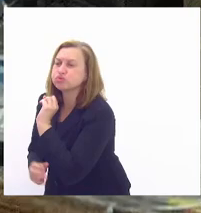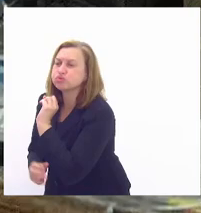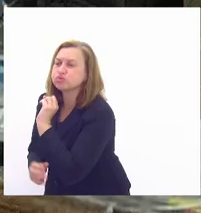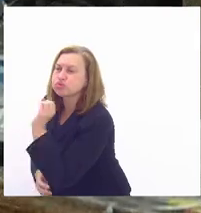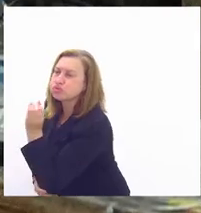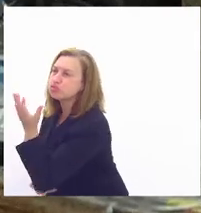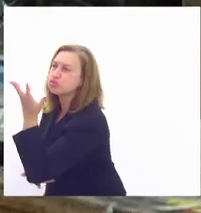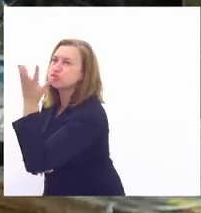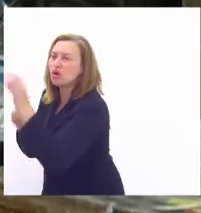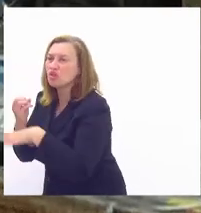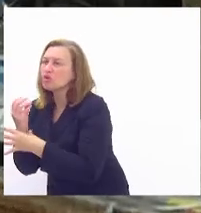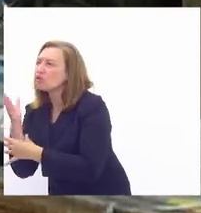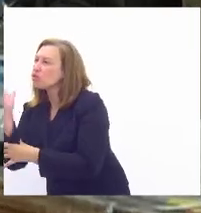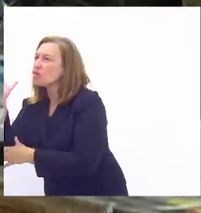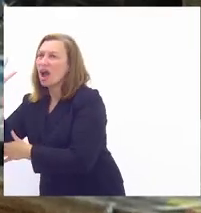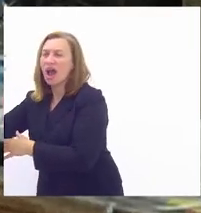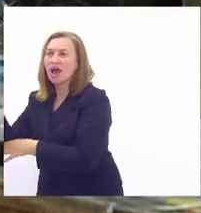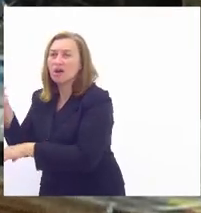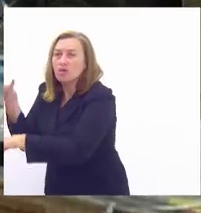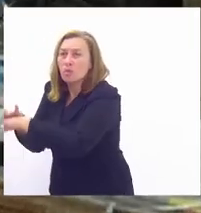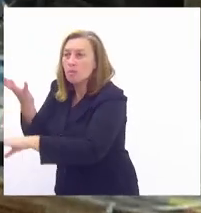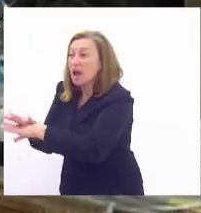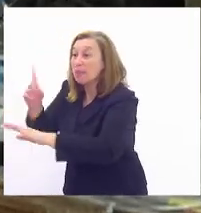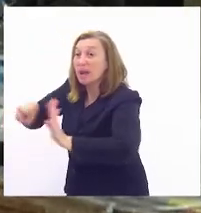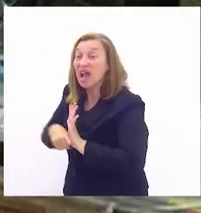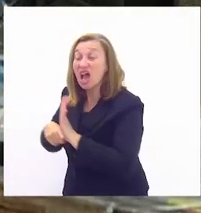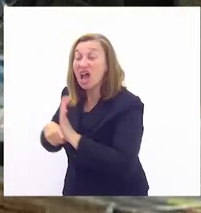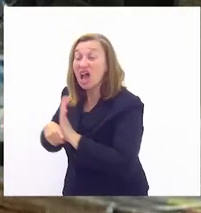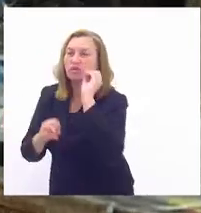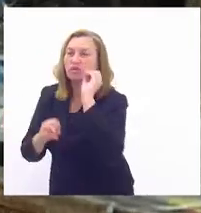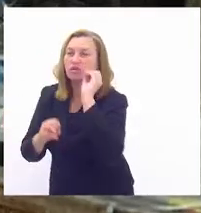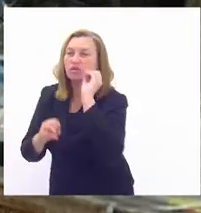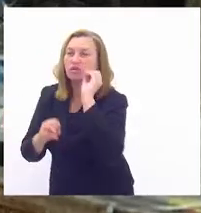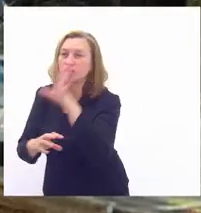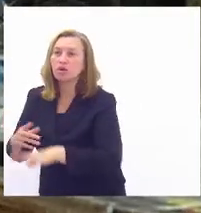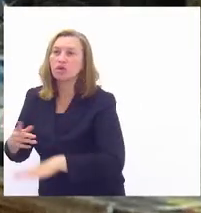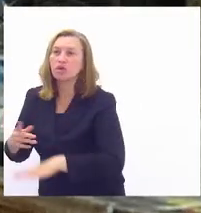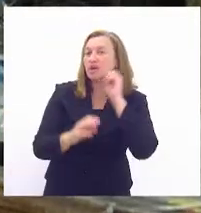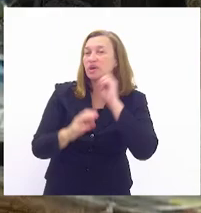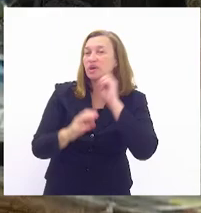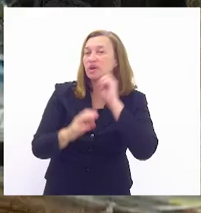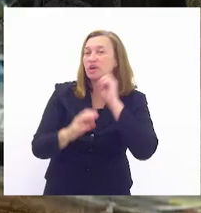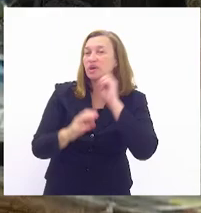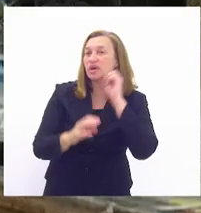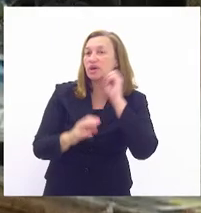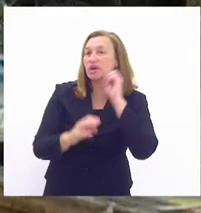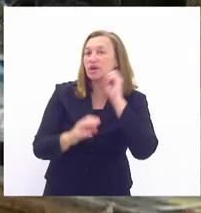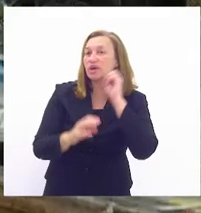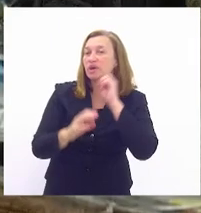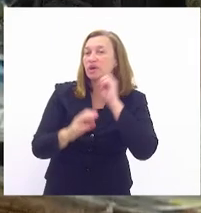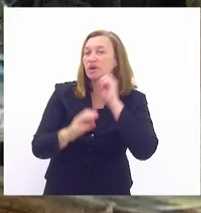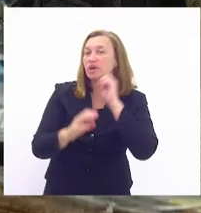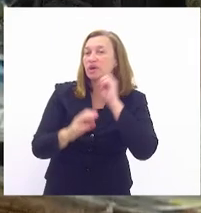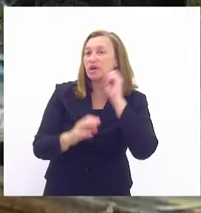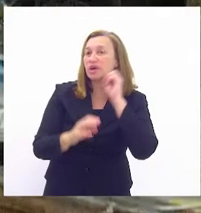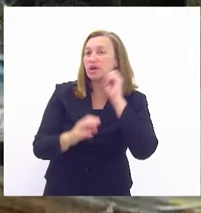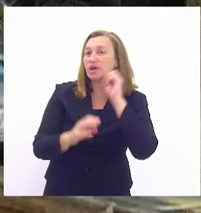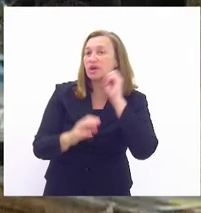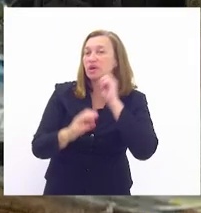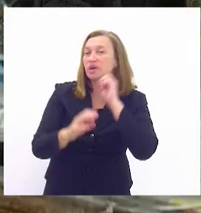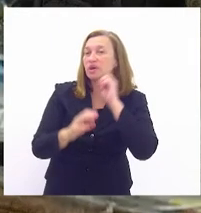ali, para que ajude o meio ambiente. Nosso presidente Lula esteve lá no G20 e levantou muito bem a